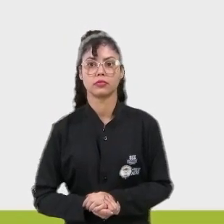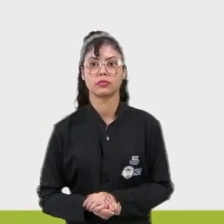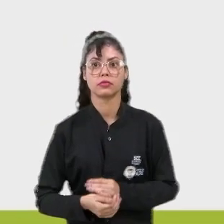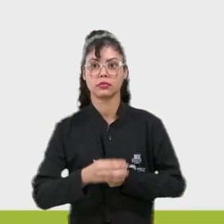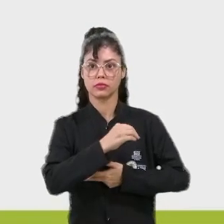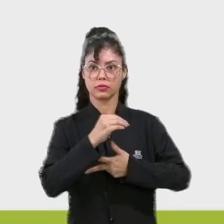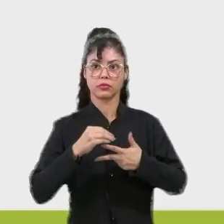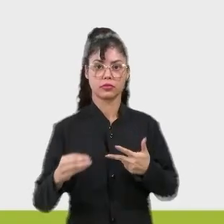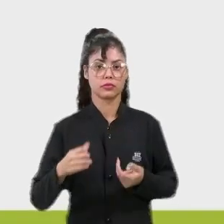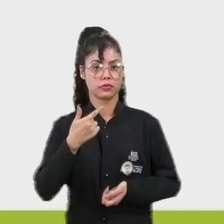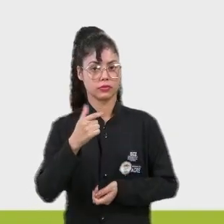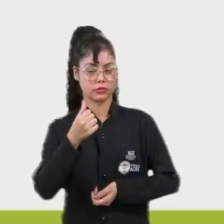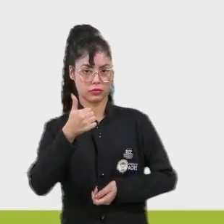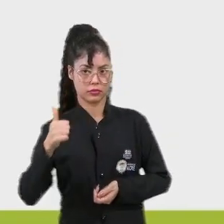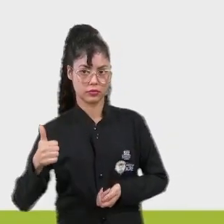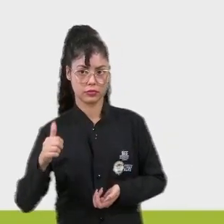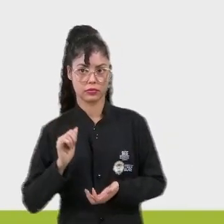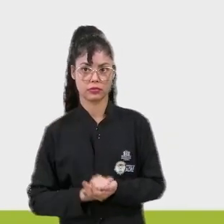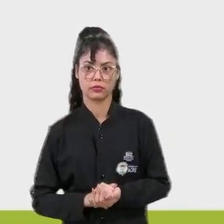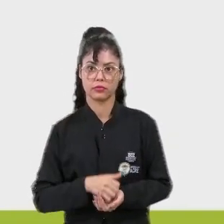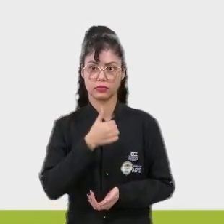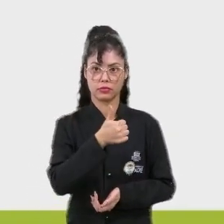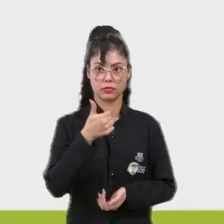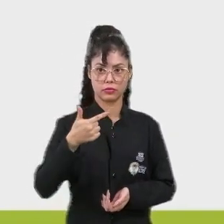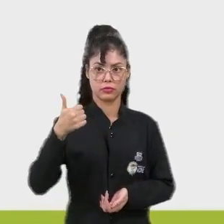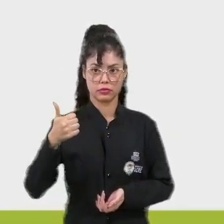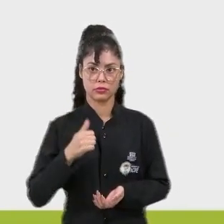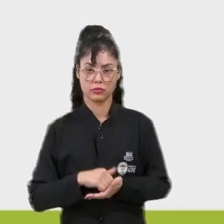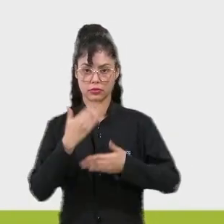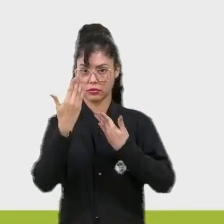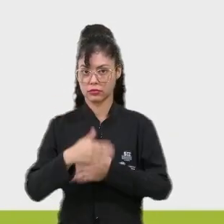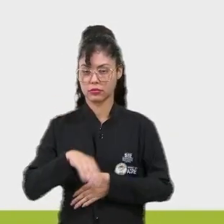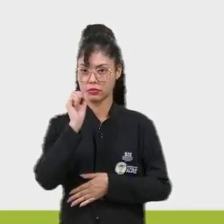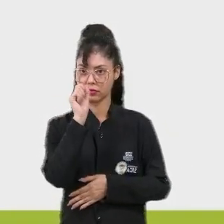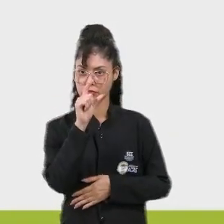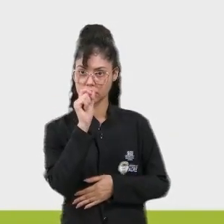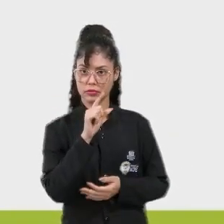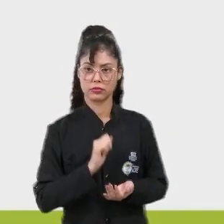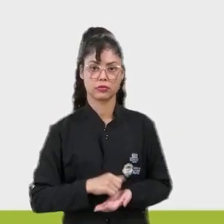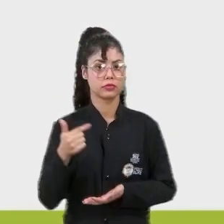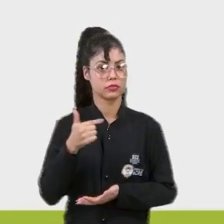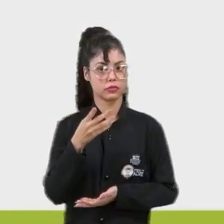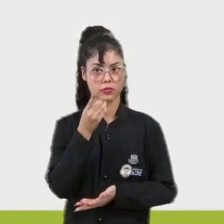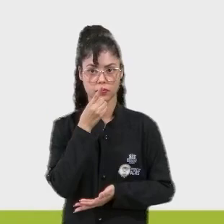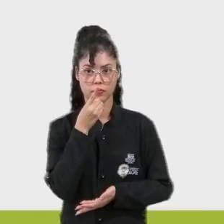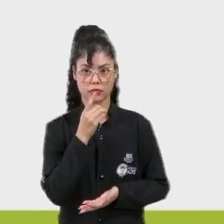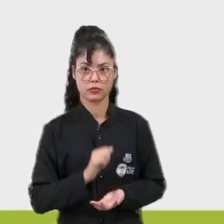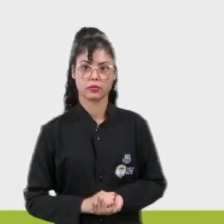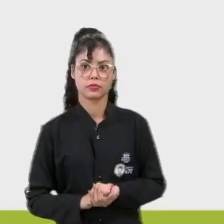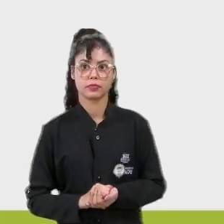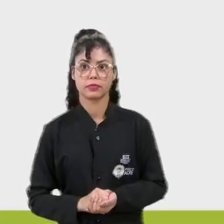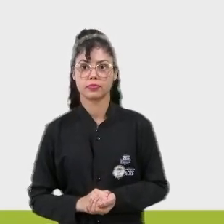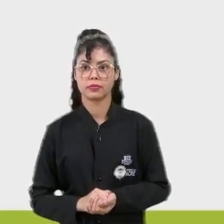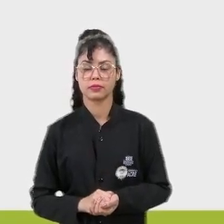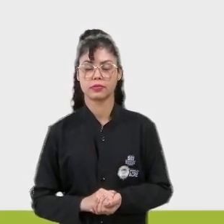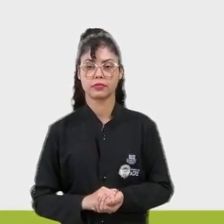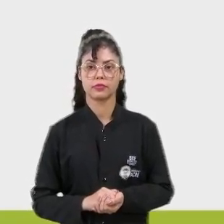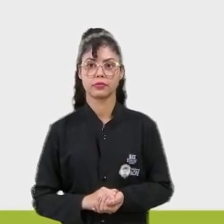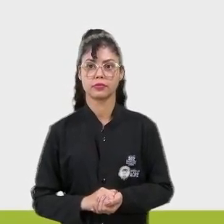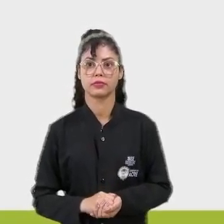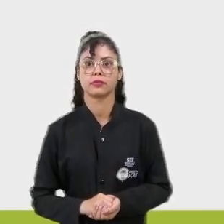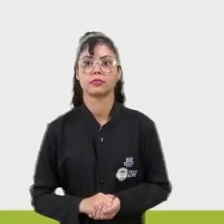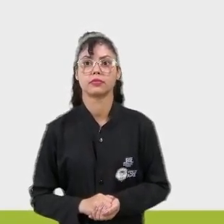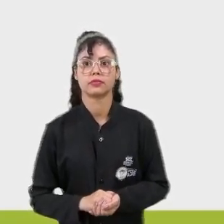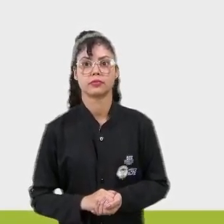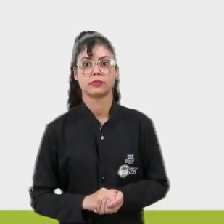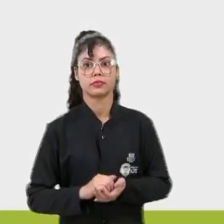Enem 2011, questão 121, prova azul do segundo dia. Nós temos o seguinte texto aí da